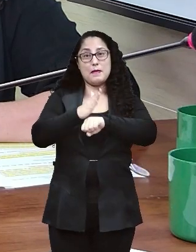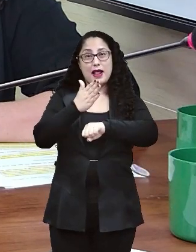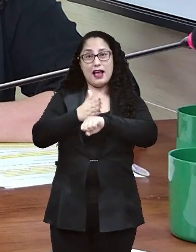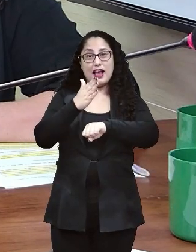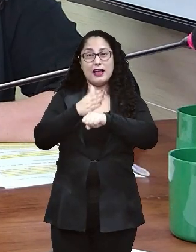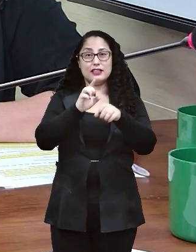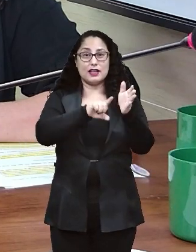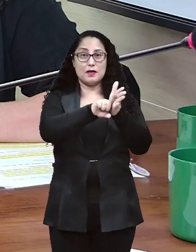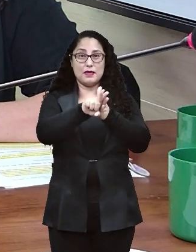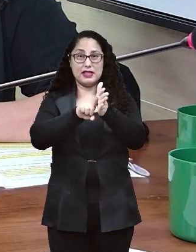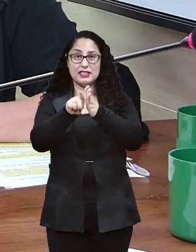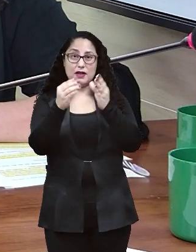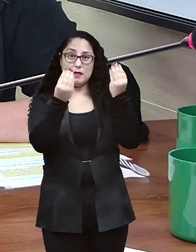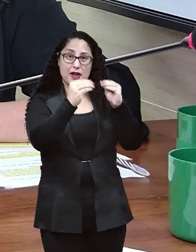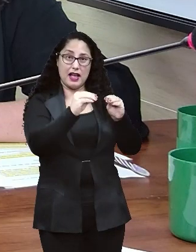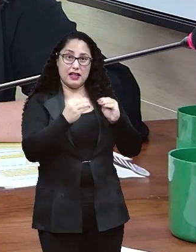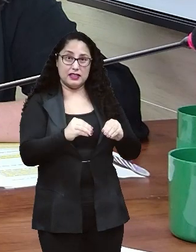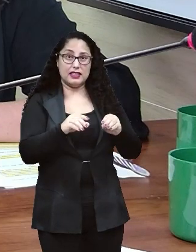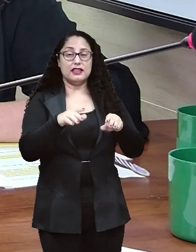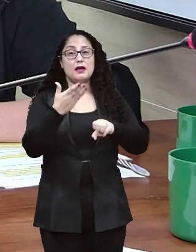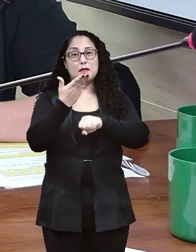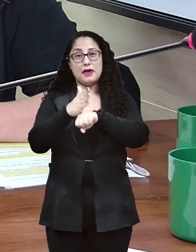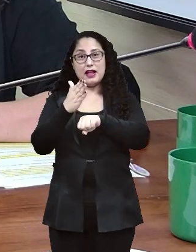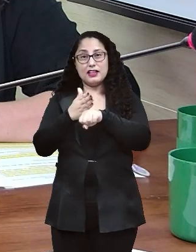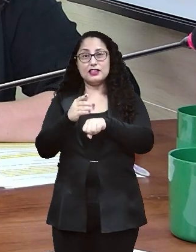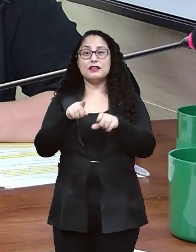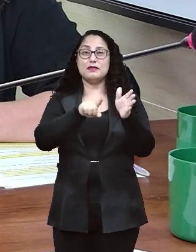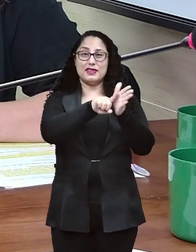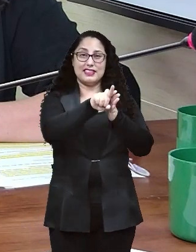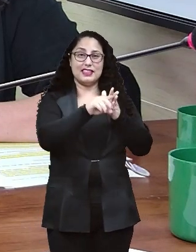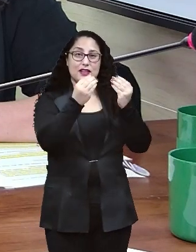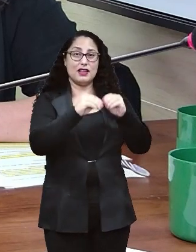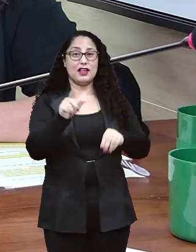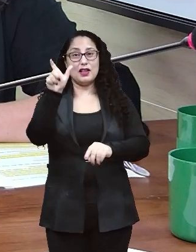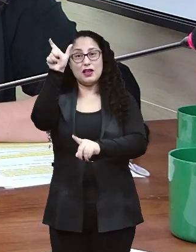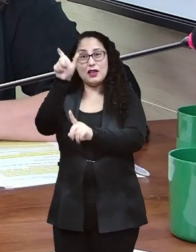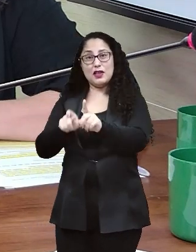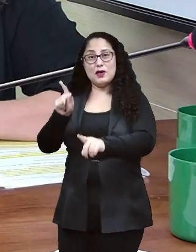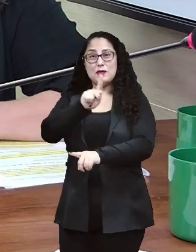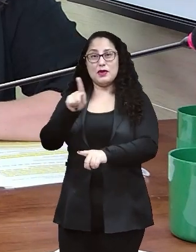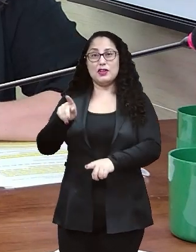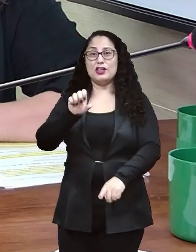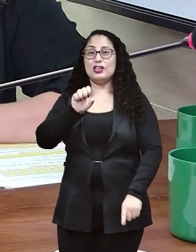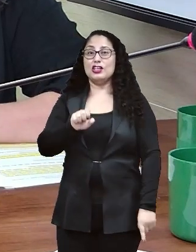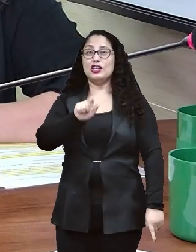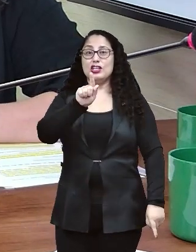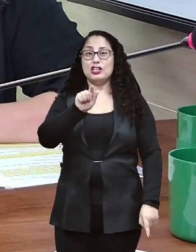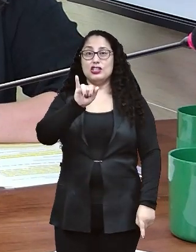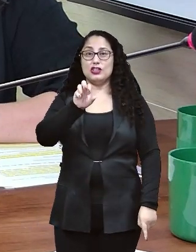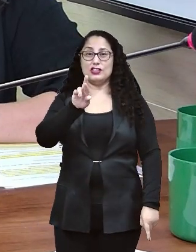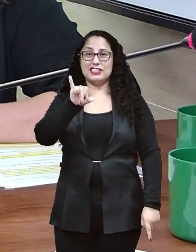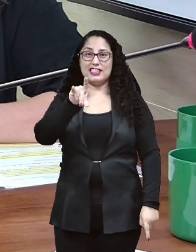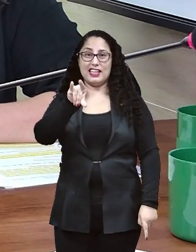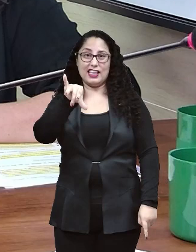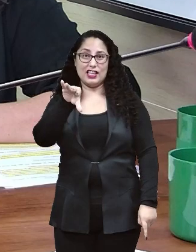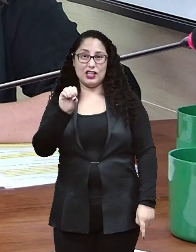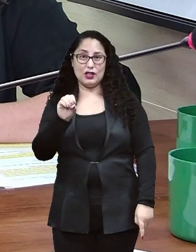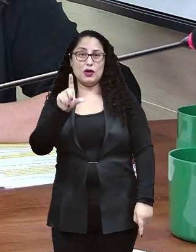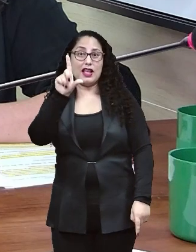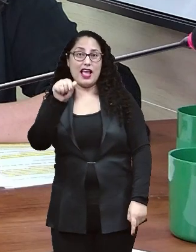práticas de pesquisa aplicada, e o professor Josênio, que é